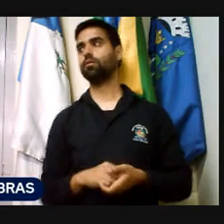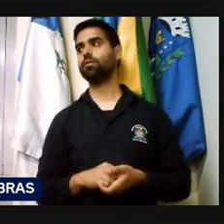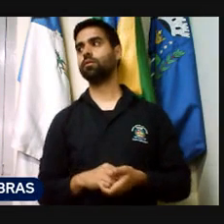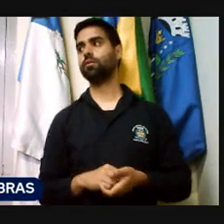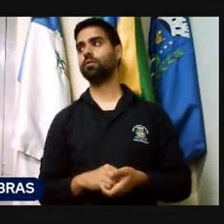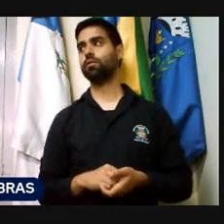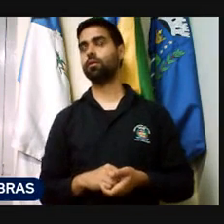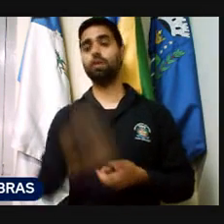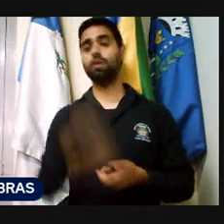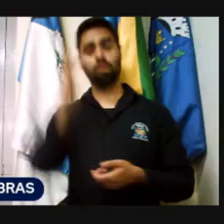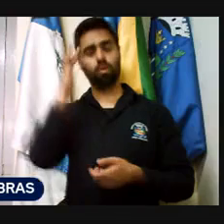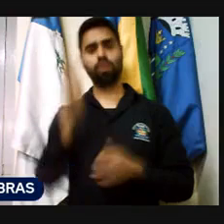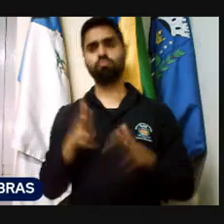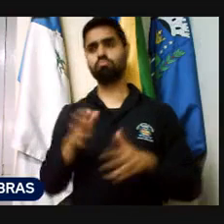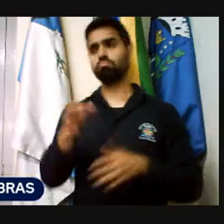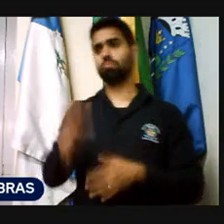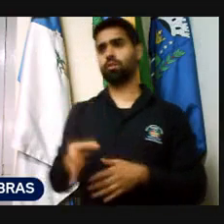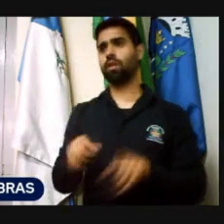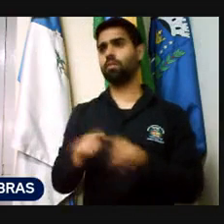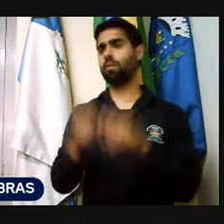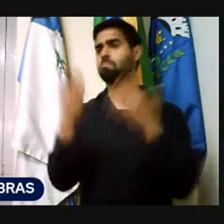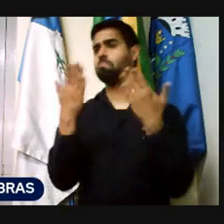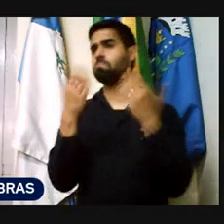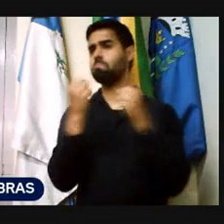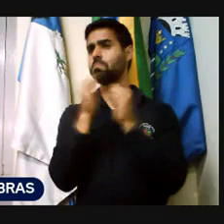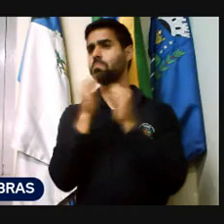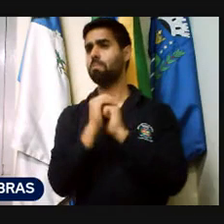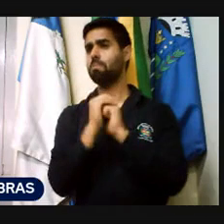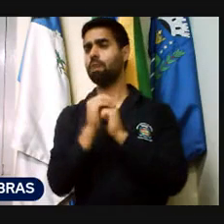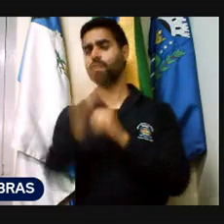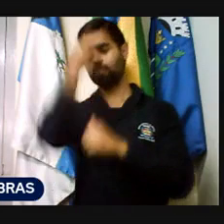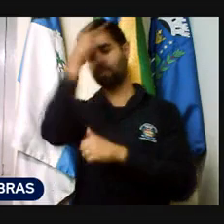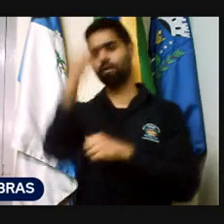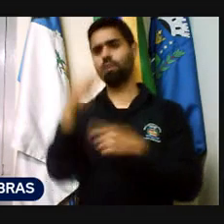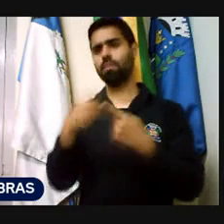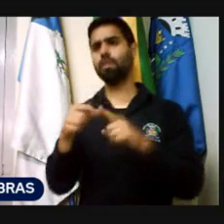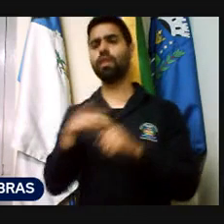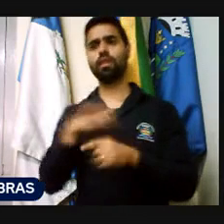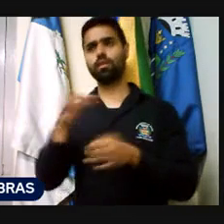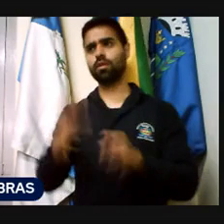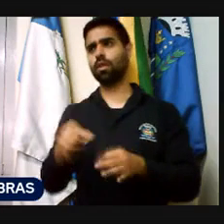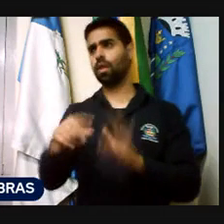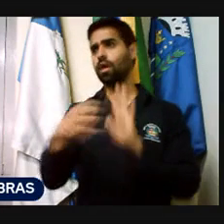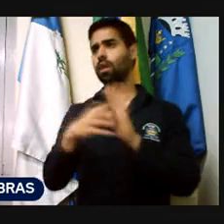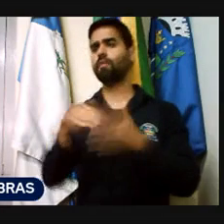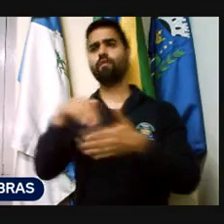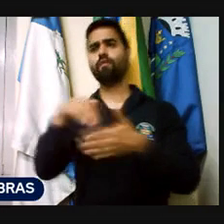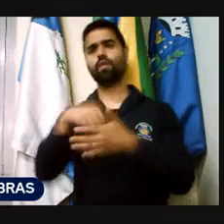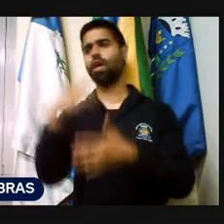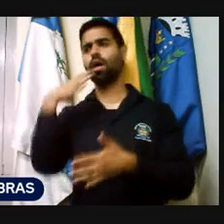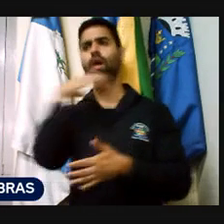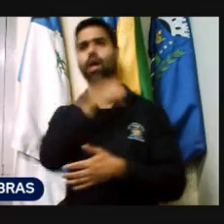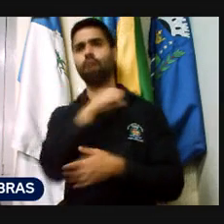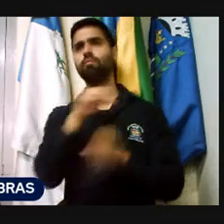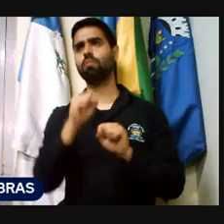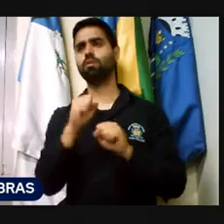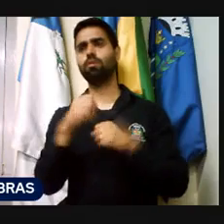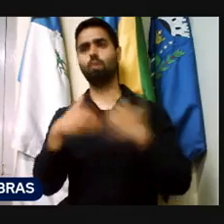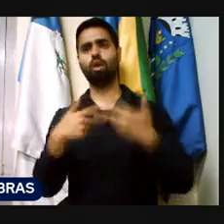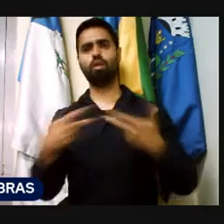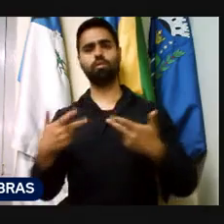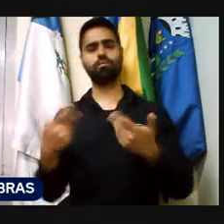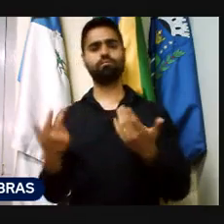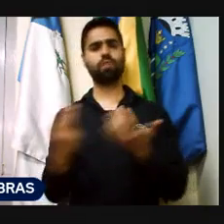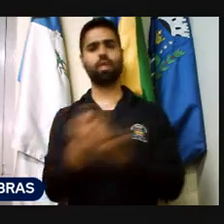acho que está dando certo. Quero parabenizar o prefeito pela matéria. Tenho certeza que essa casa vai votar o mais rápido possível para que as coisas aconteçam.